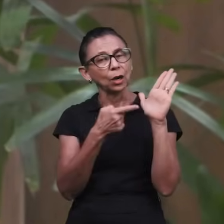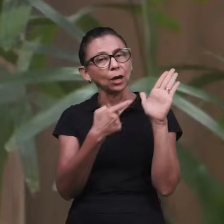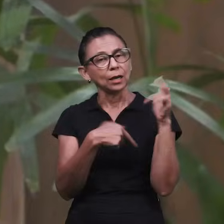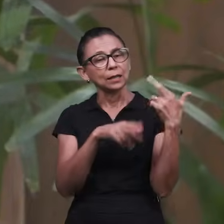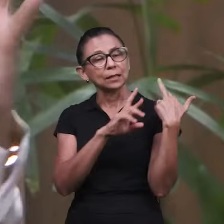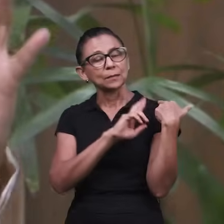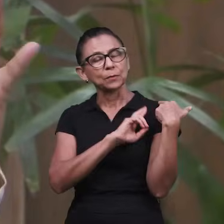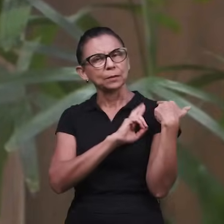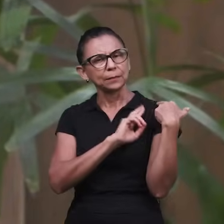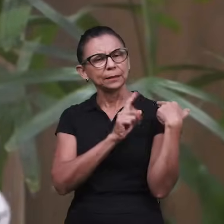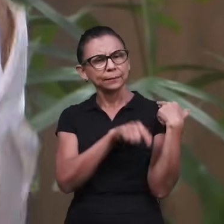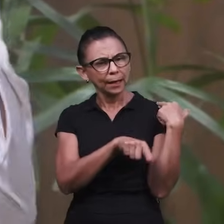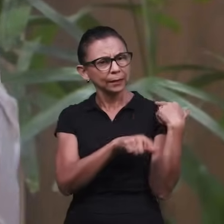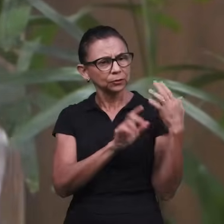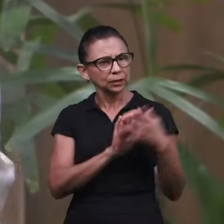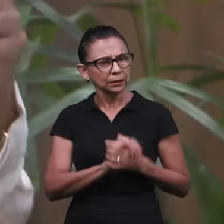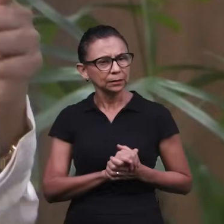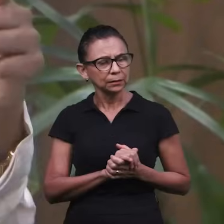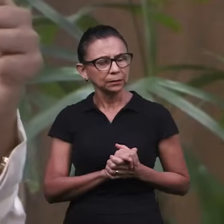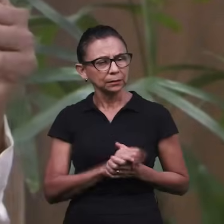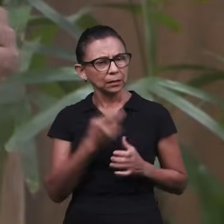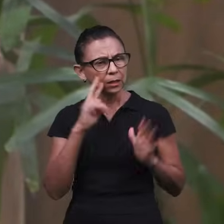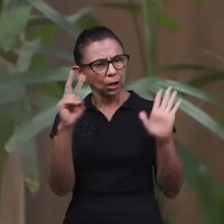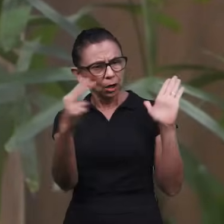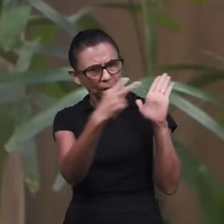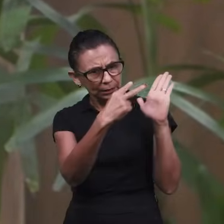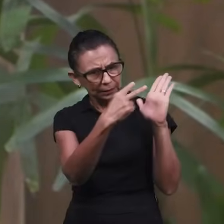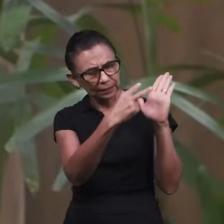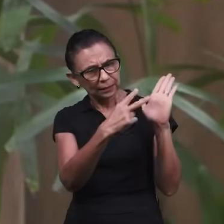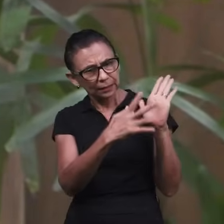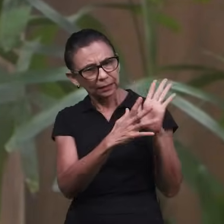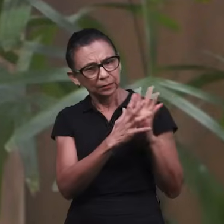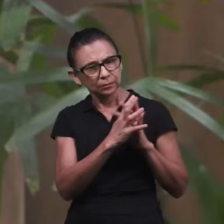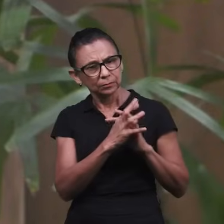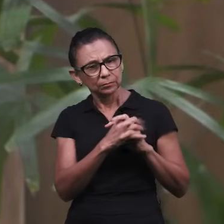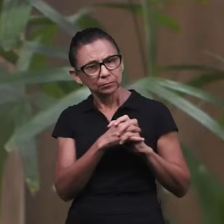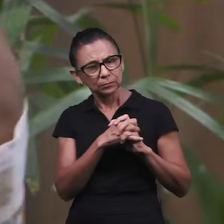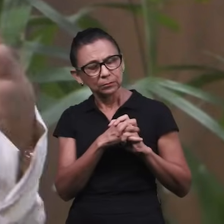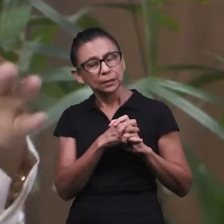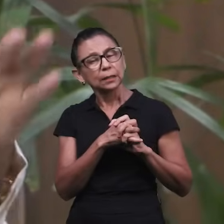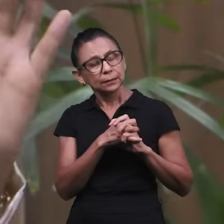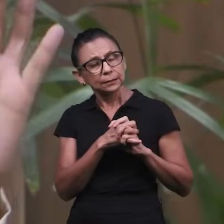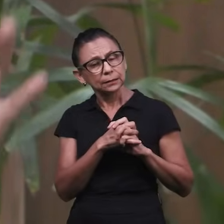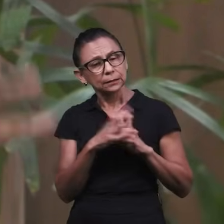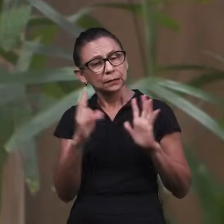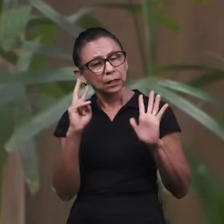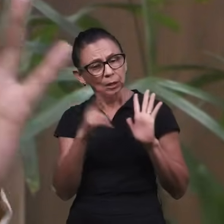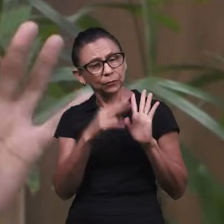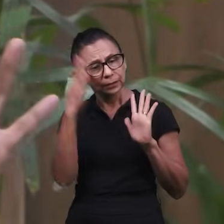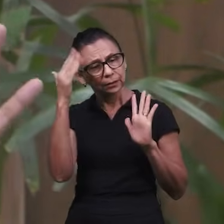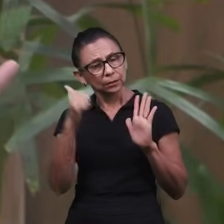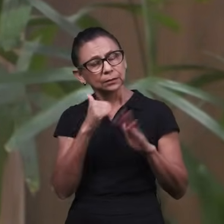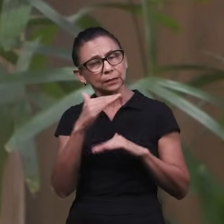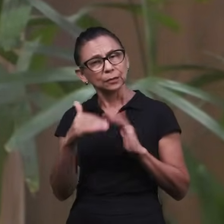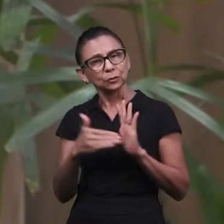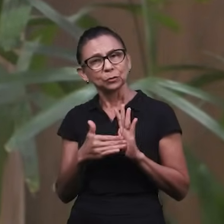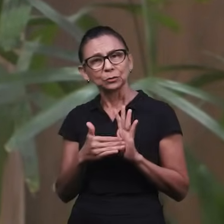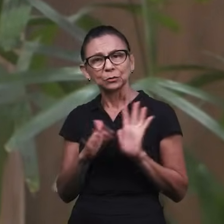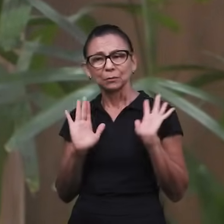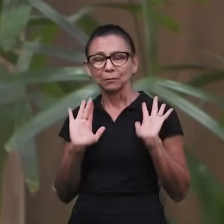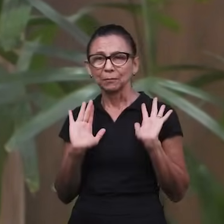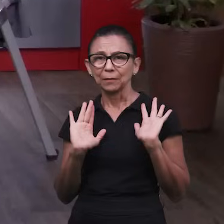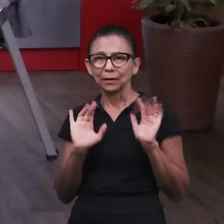ele não é bem assim. Ele já olhou, já sei, se você perguntar, você olhou a rotina? Olhei, vi, já sei tudo. Ele só não está fazendo